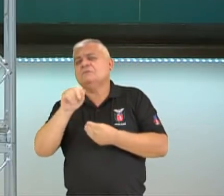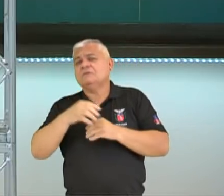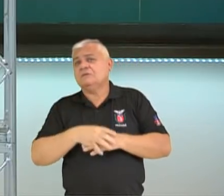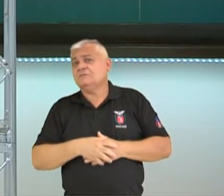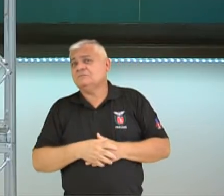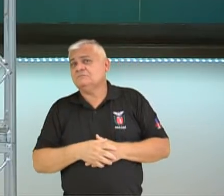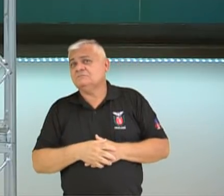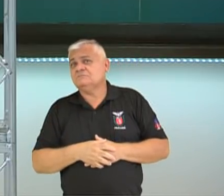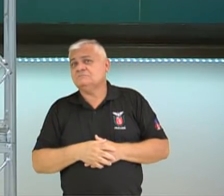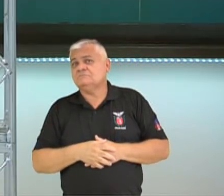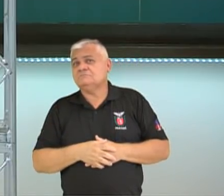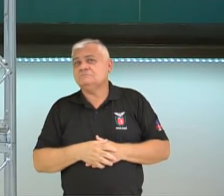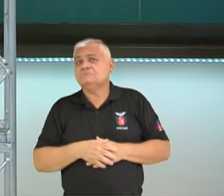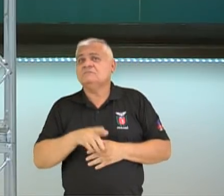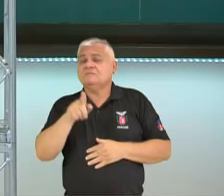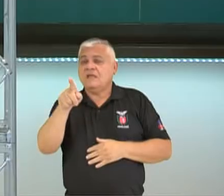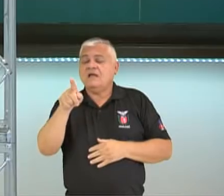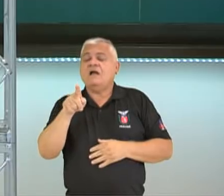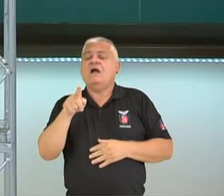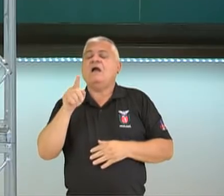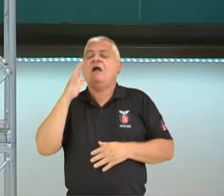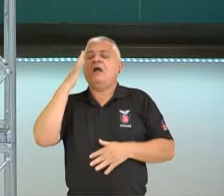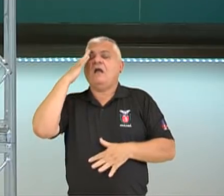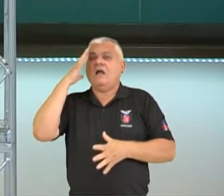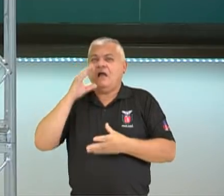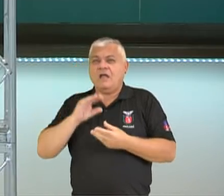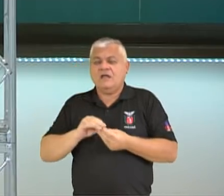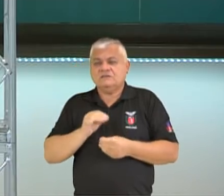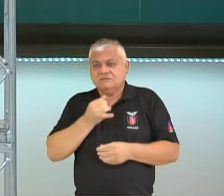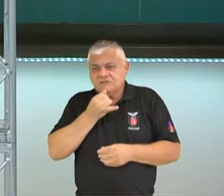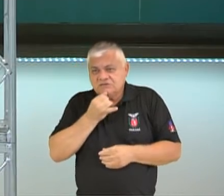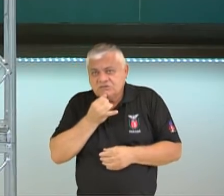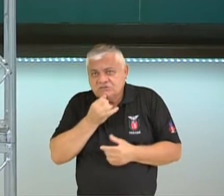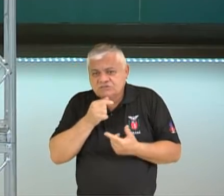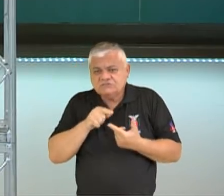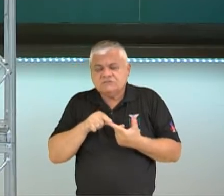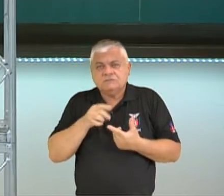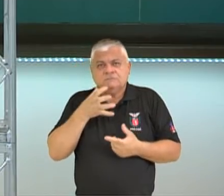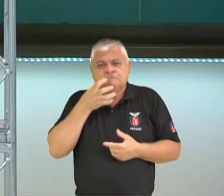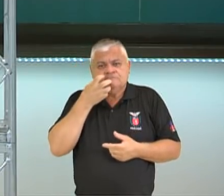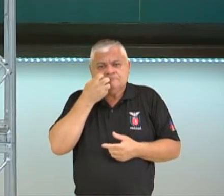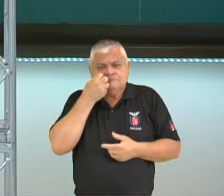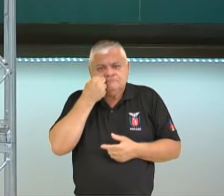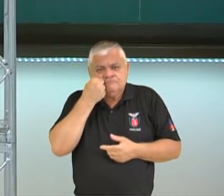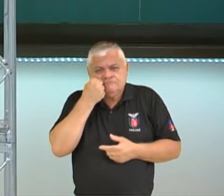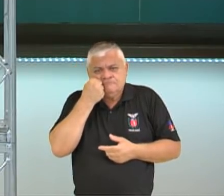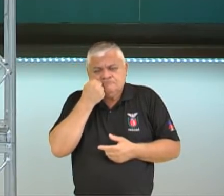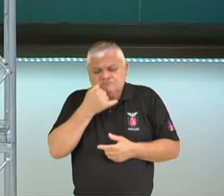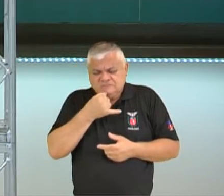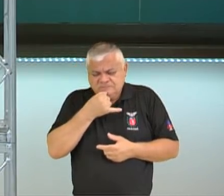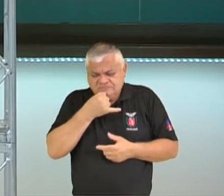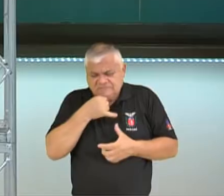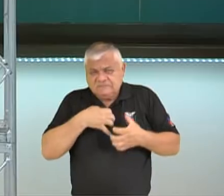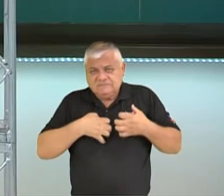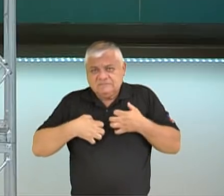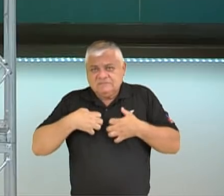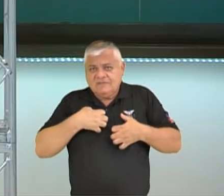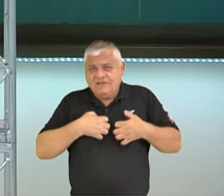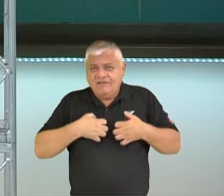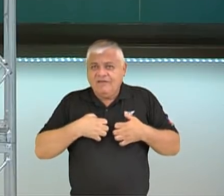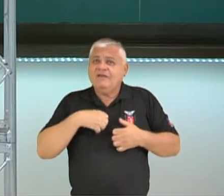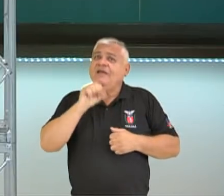professora entende o que você está triste que você teve uma decepção que você tá É isso mesmo